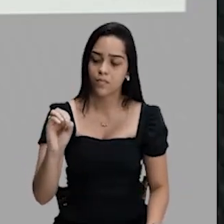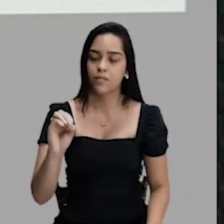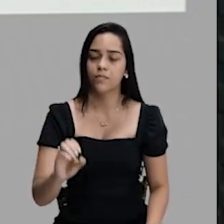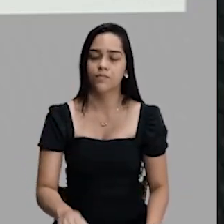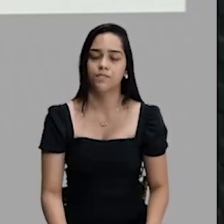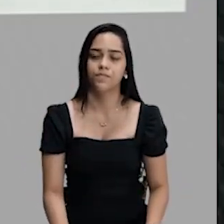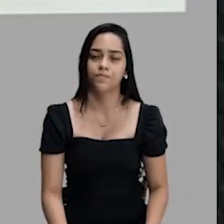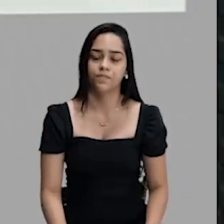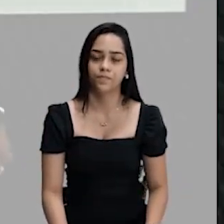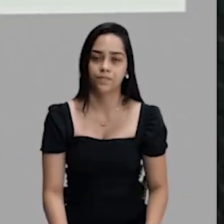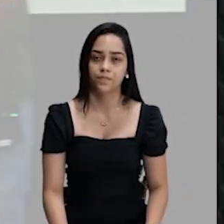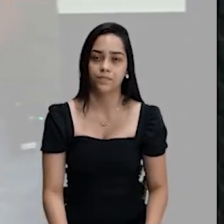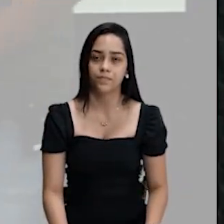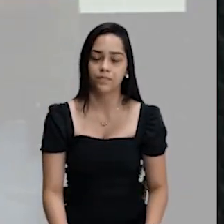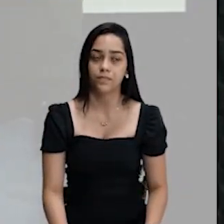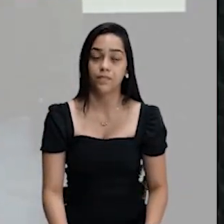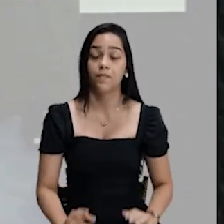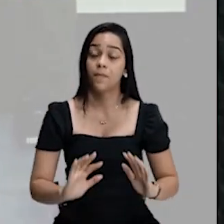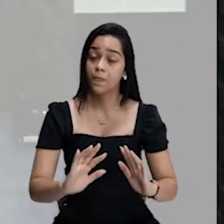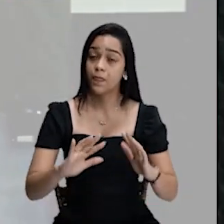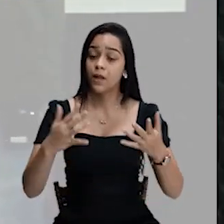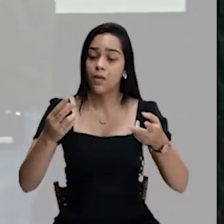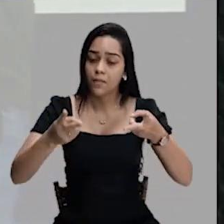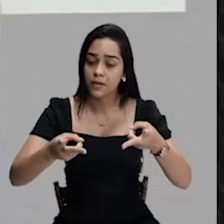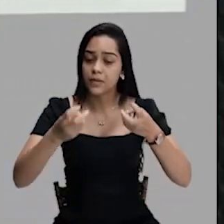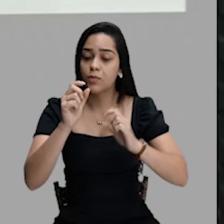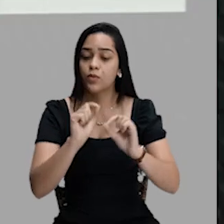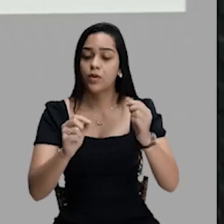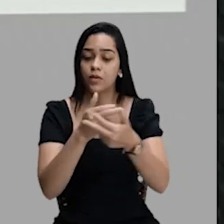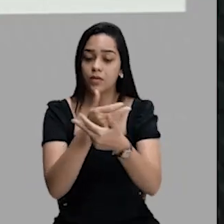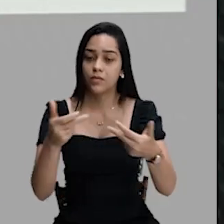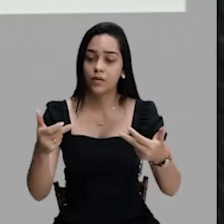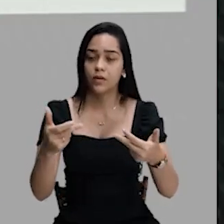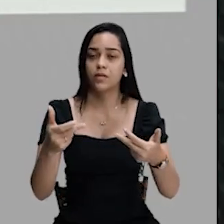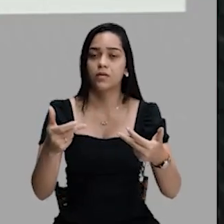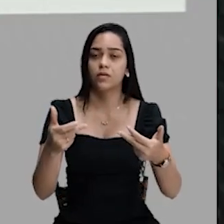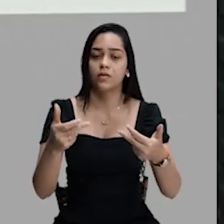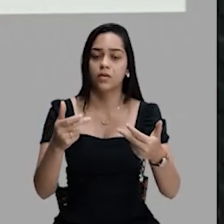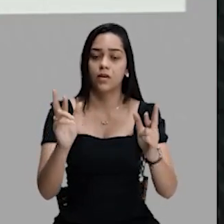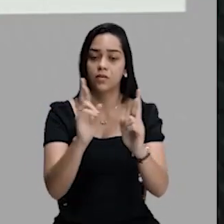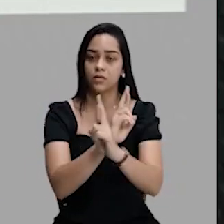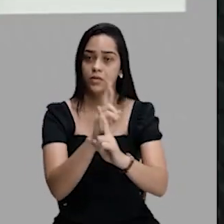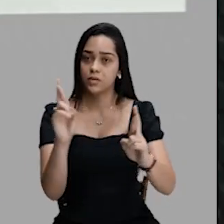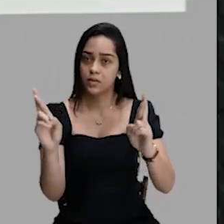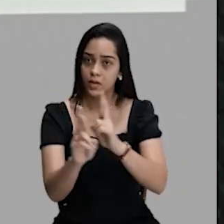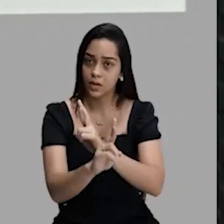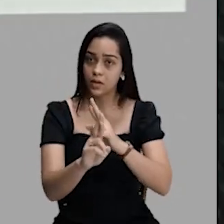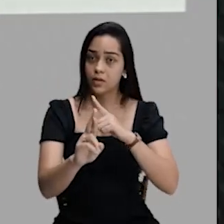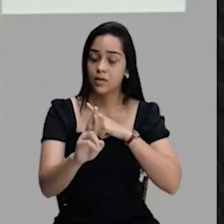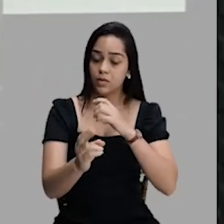Beleza? Tá? Então, perceba que os elementos, vou associar os elementos que